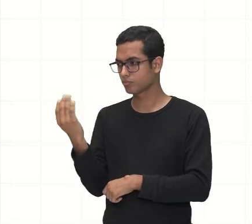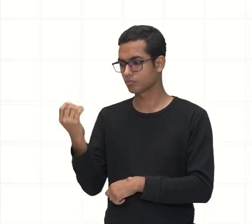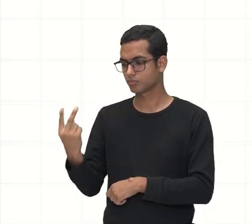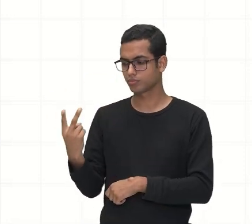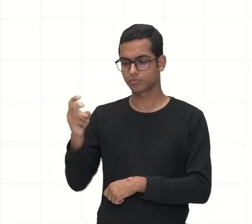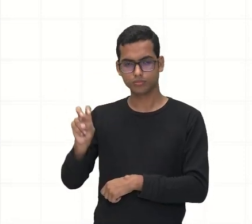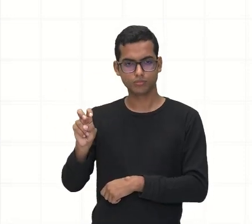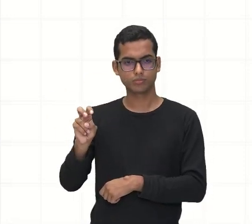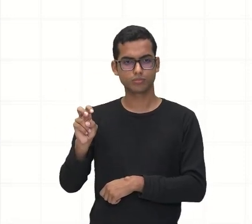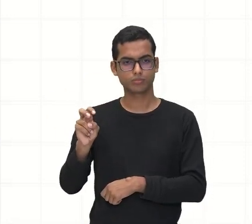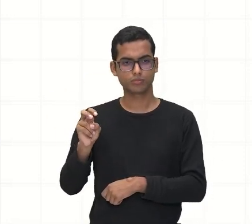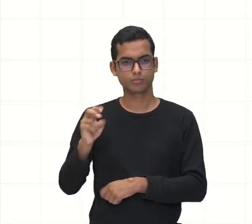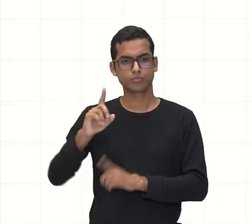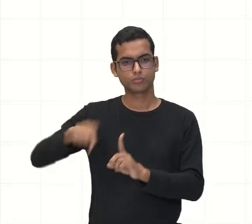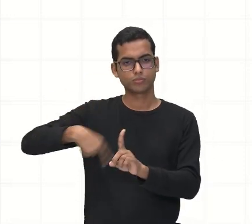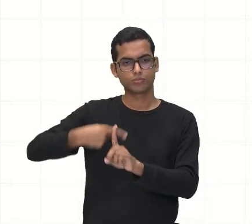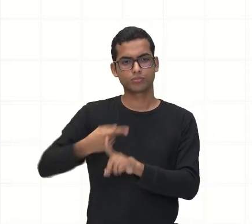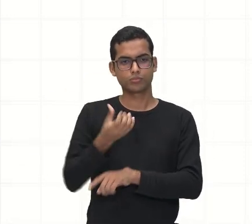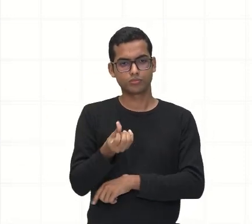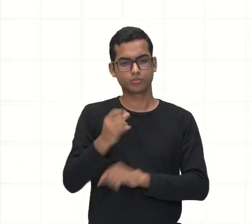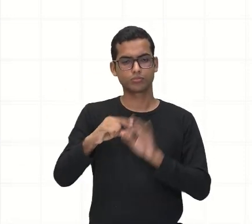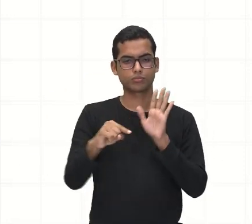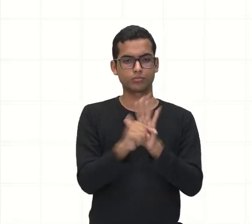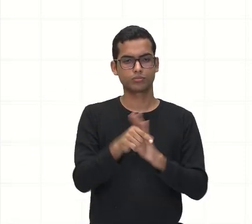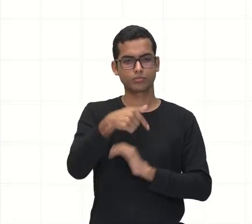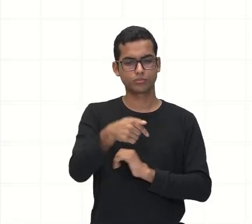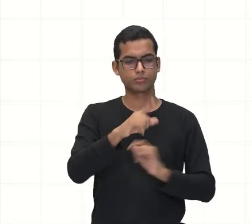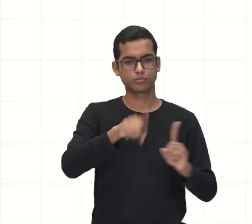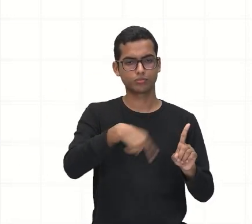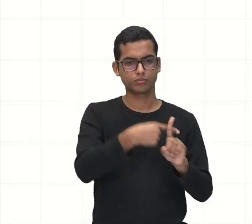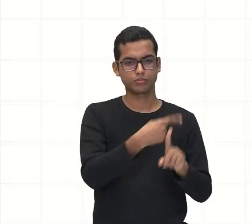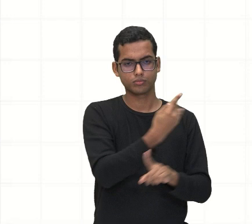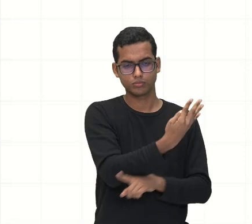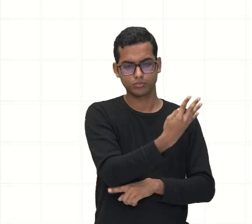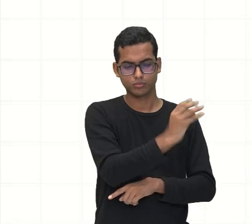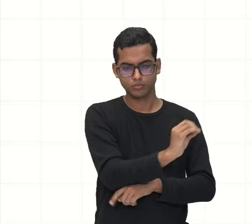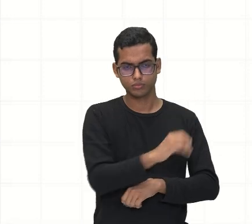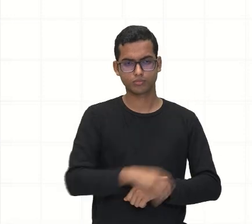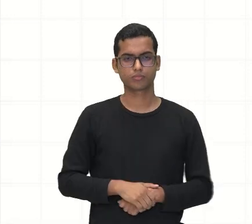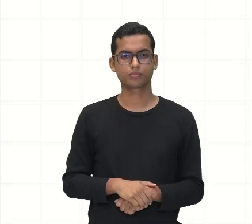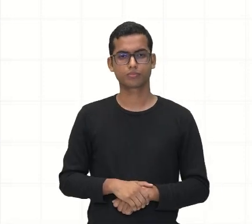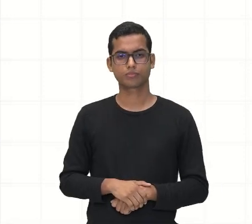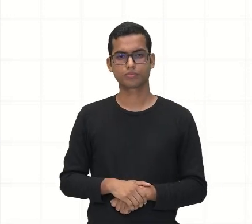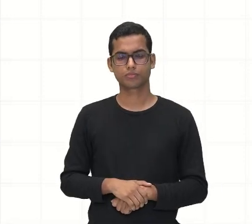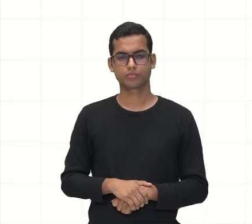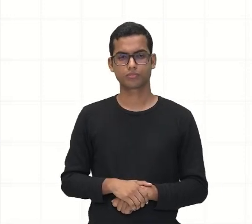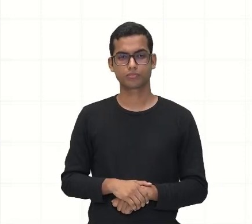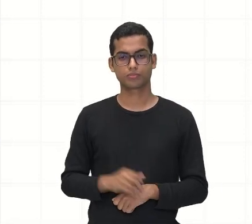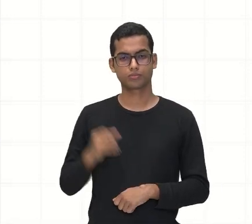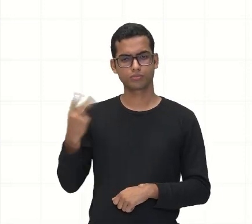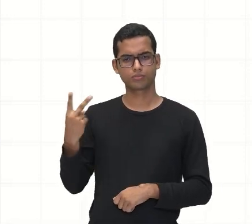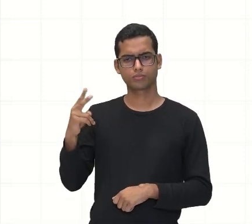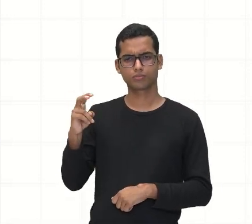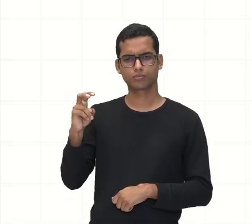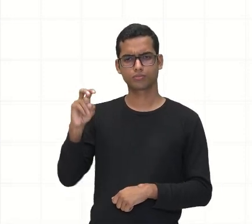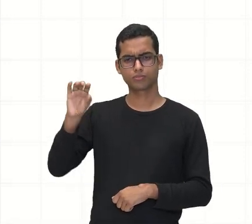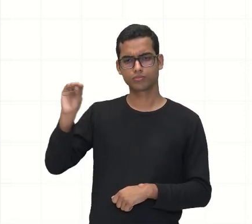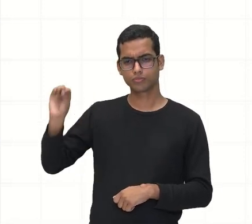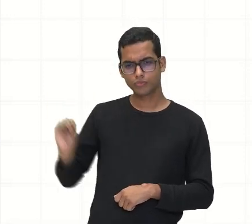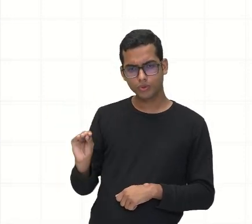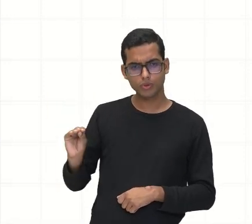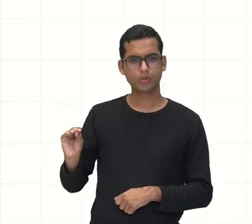repete aqui o menos 7 e repete aqui o mais 40. Só repetiu, beleza? E aí agora, perceba que temos